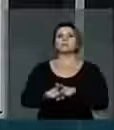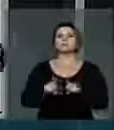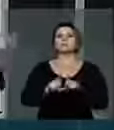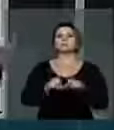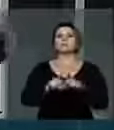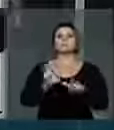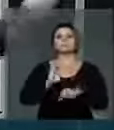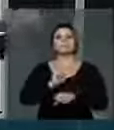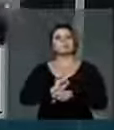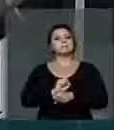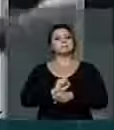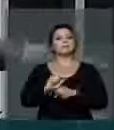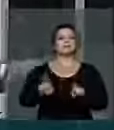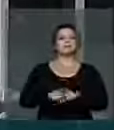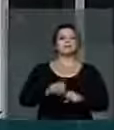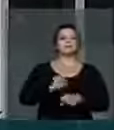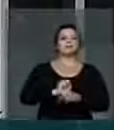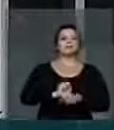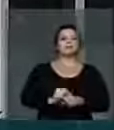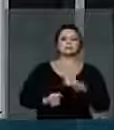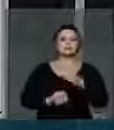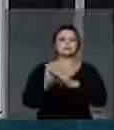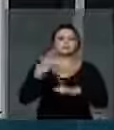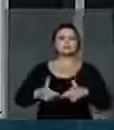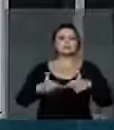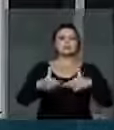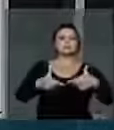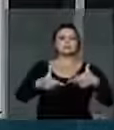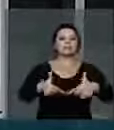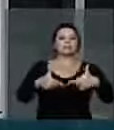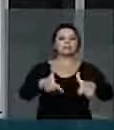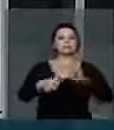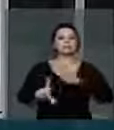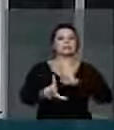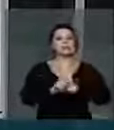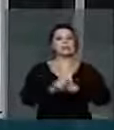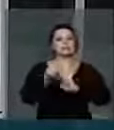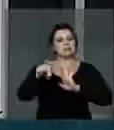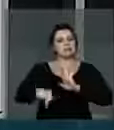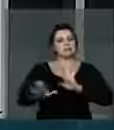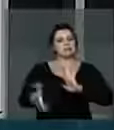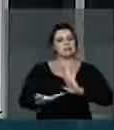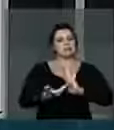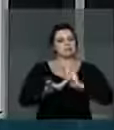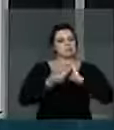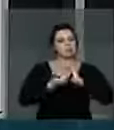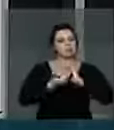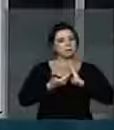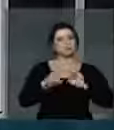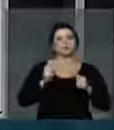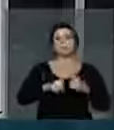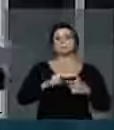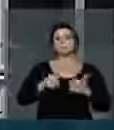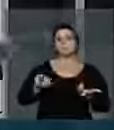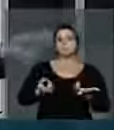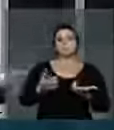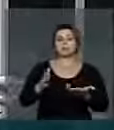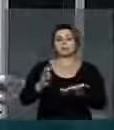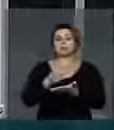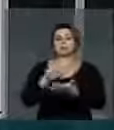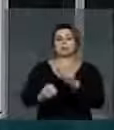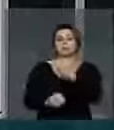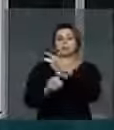a casa revidora das leis originárias aqui na Câmara dos Deputados. Até porque poucas são